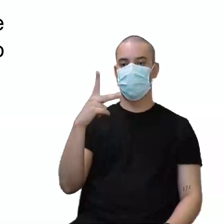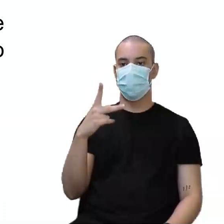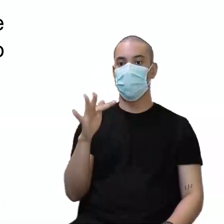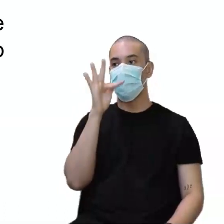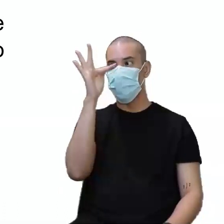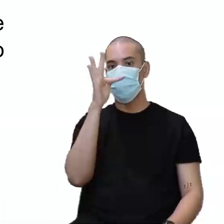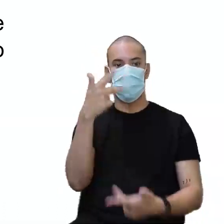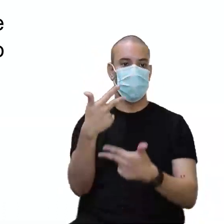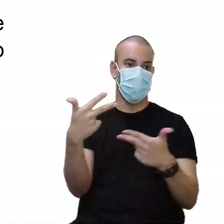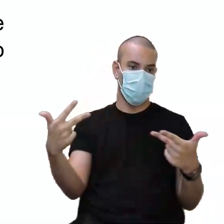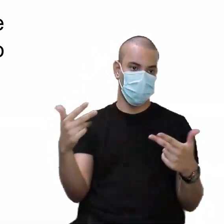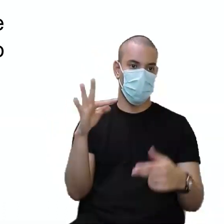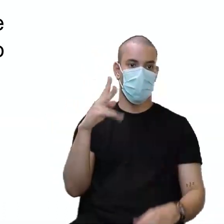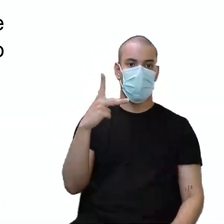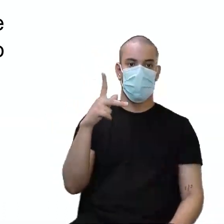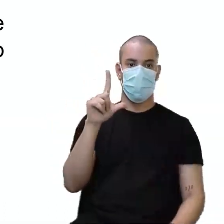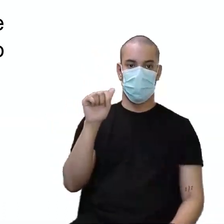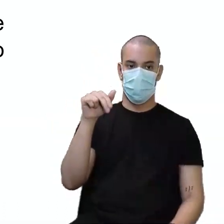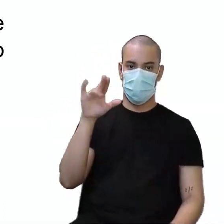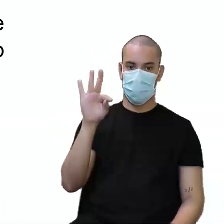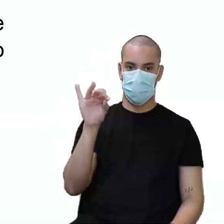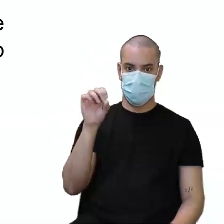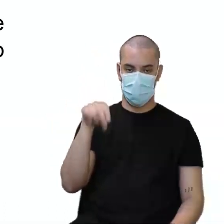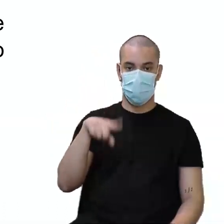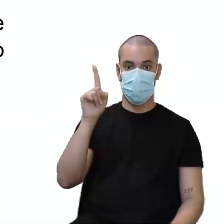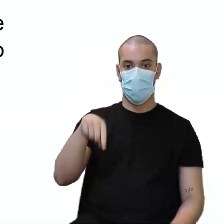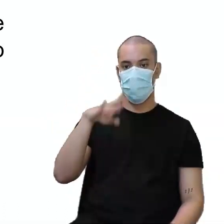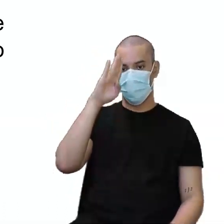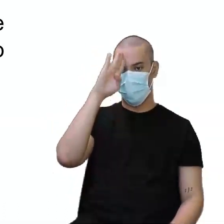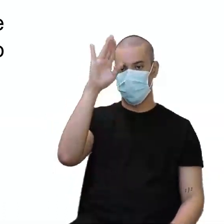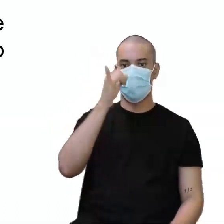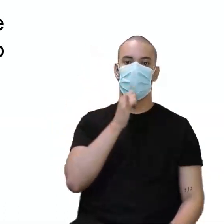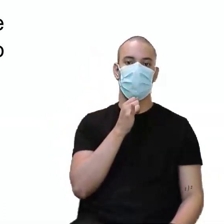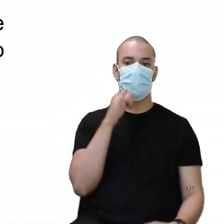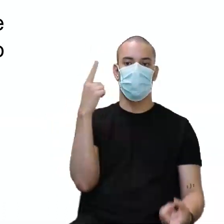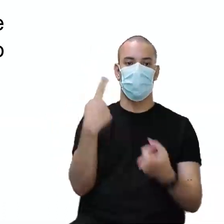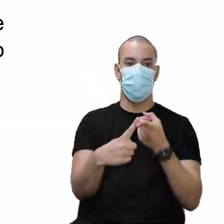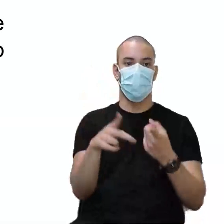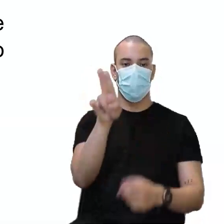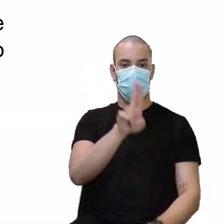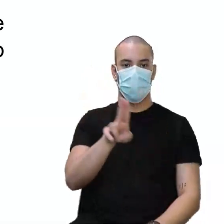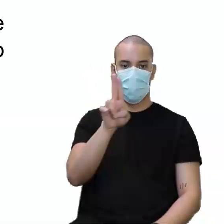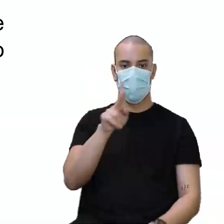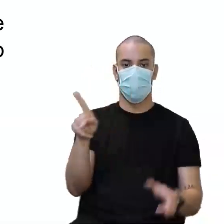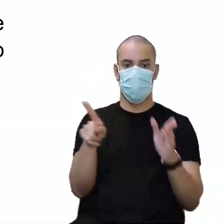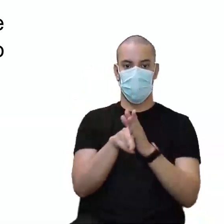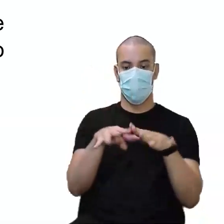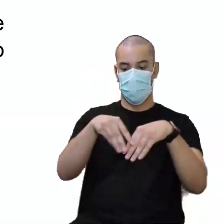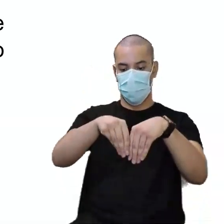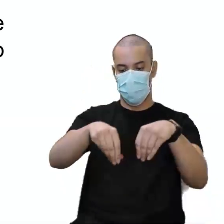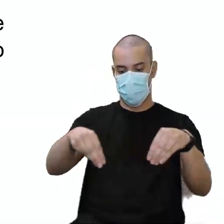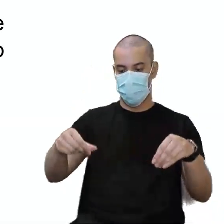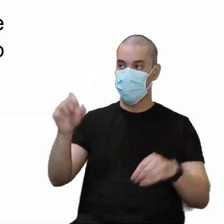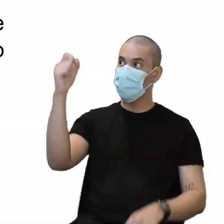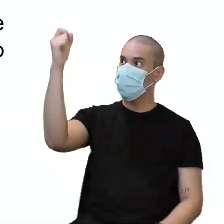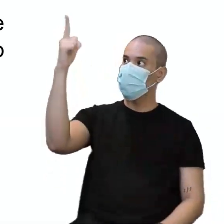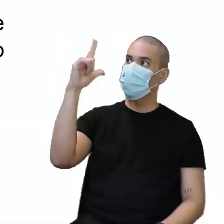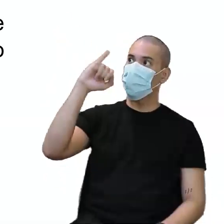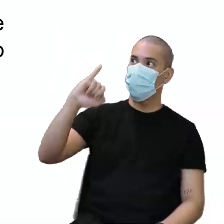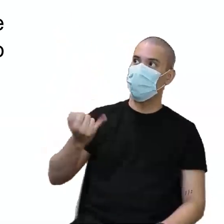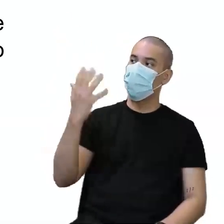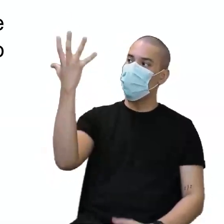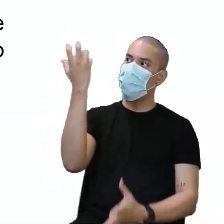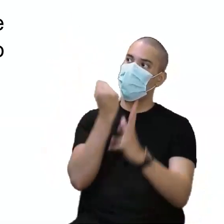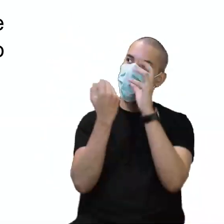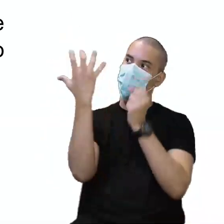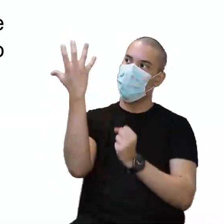são os principais exemplos de organismos produtores, pois utilizam os nutrientes do solo e da luz solar para obter energia